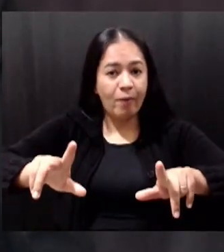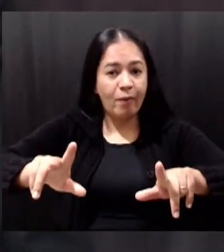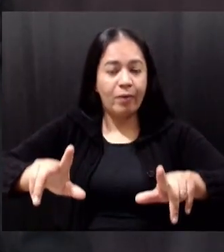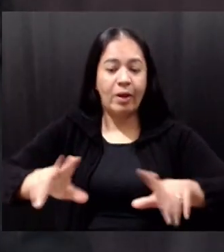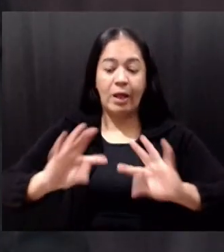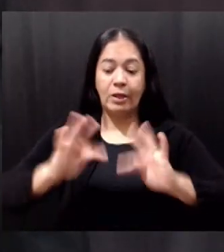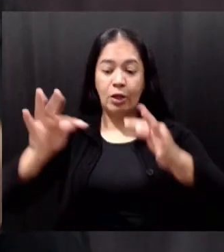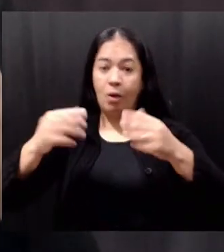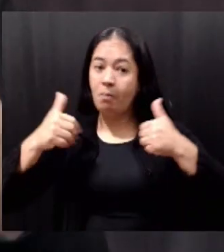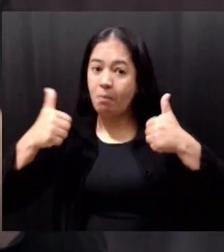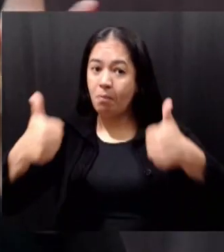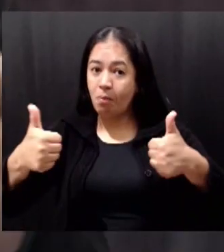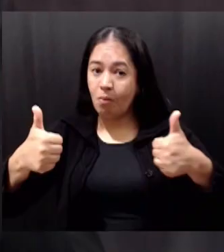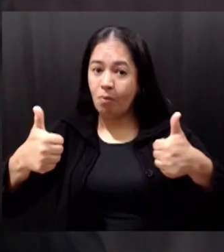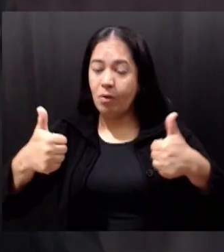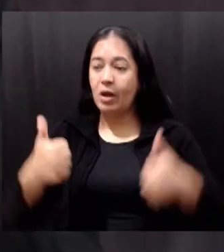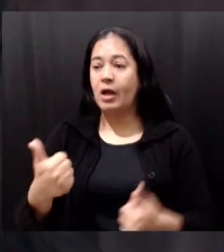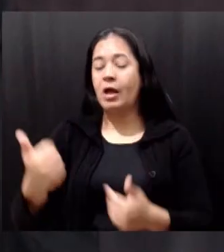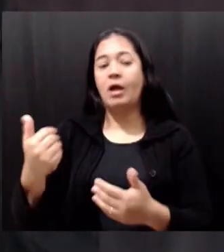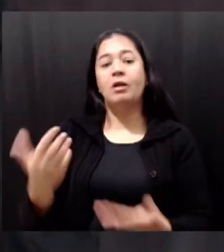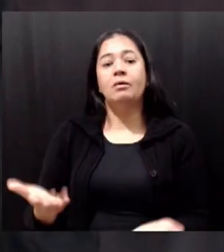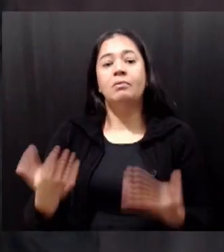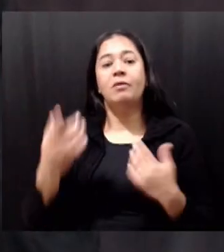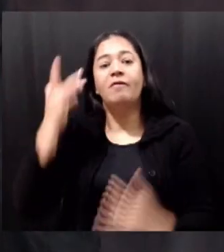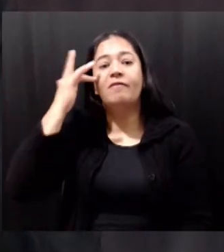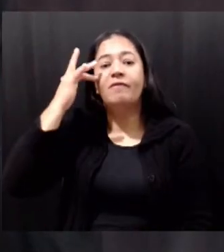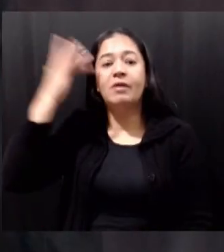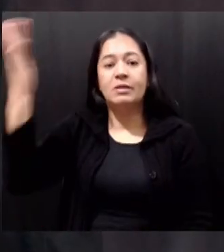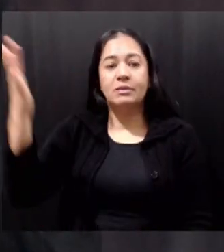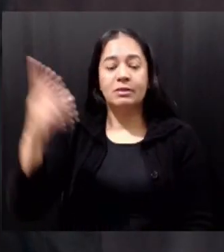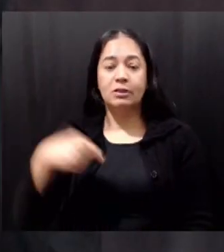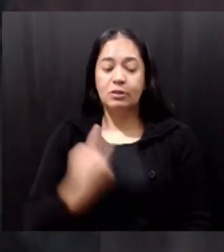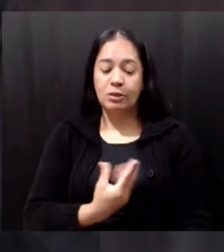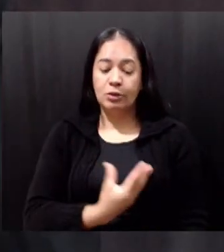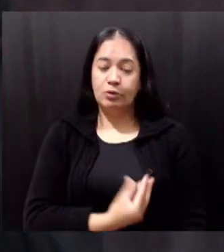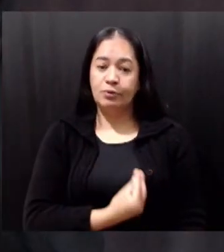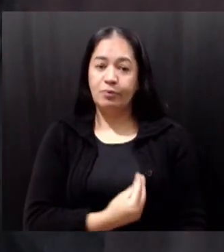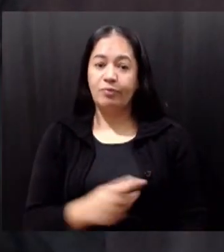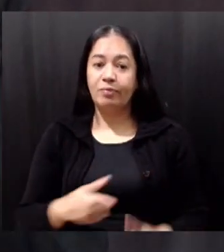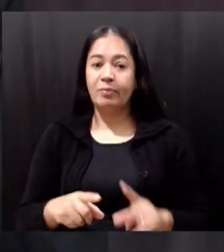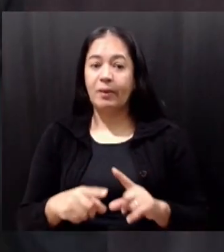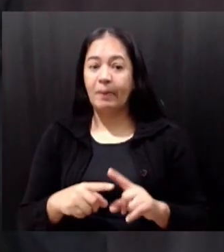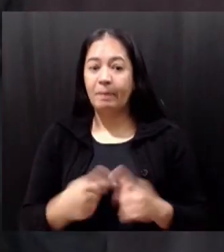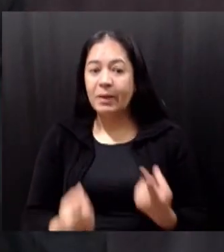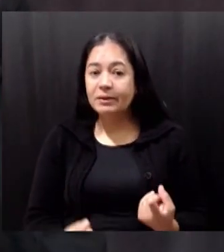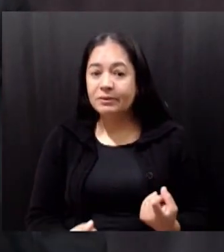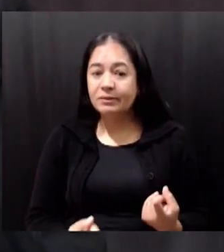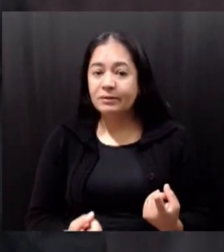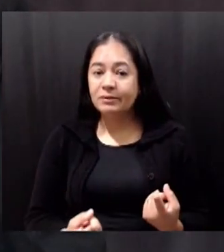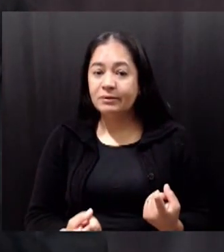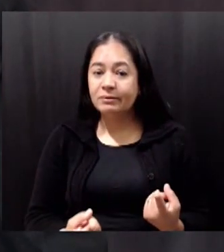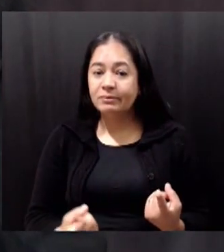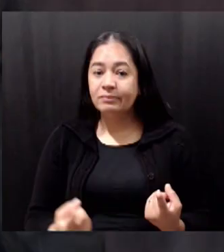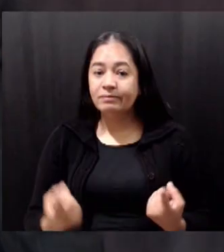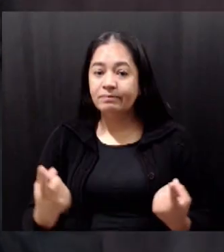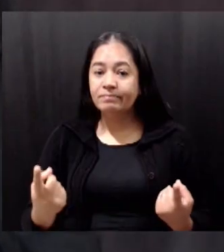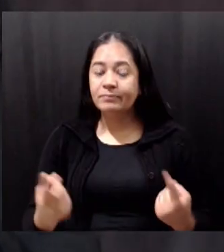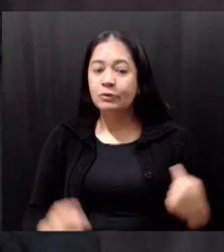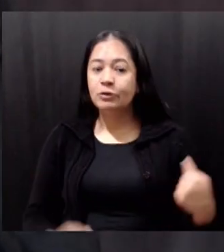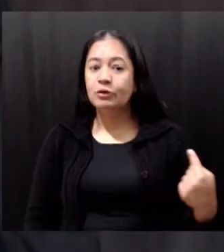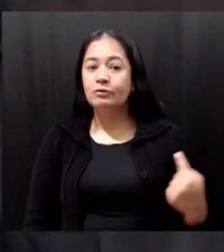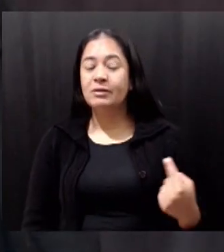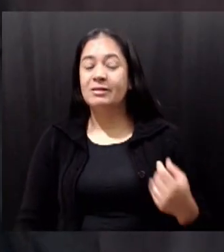veio facilitar muito a vida da gente. Mas quando ela traz